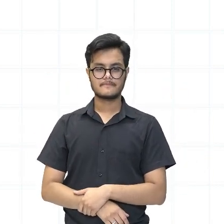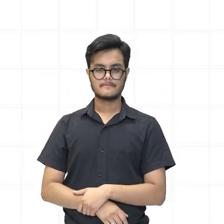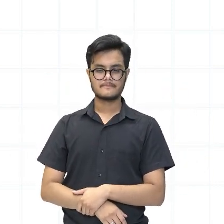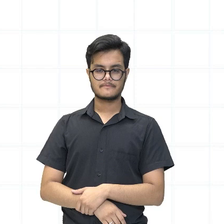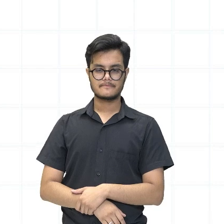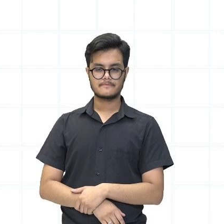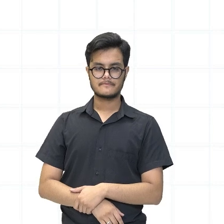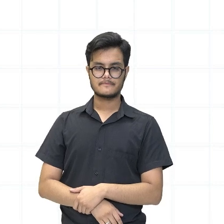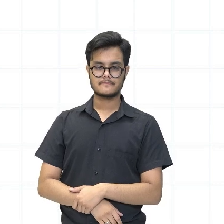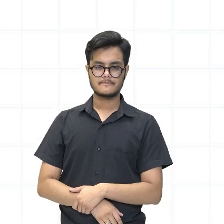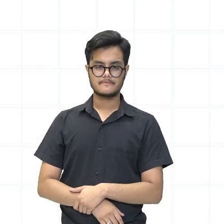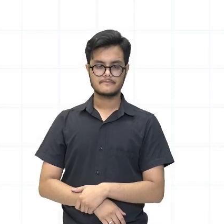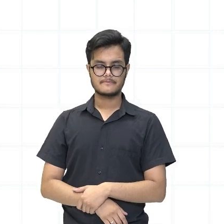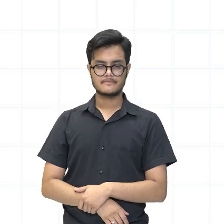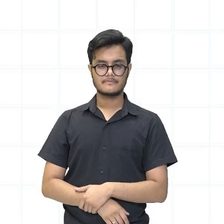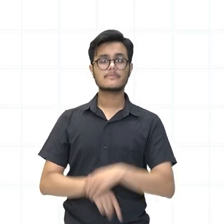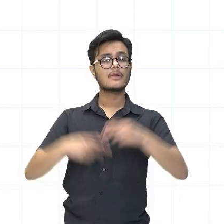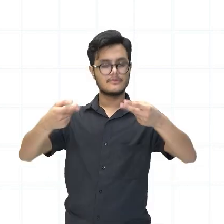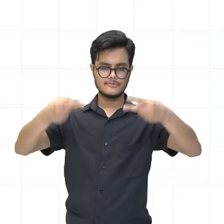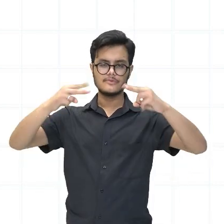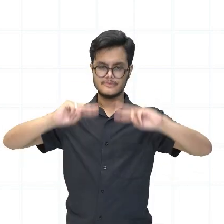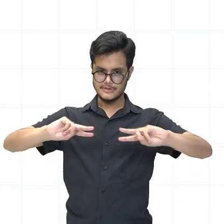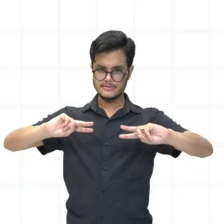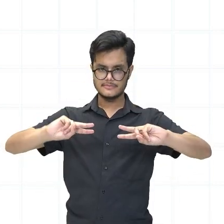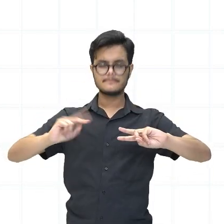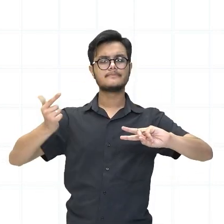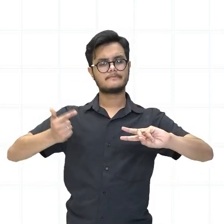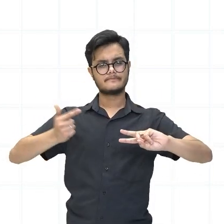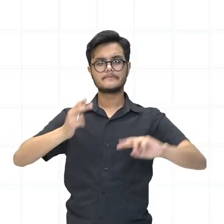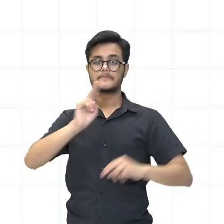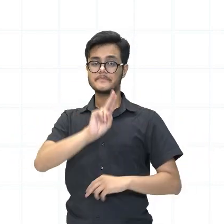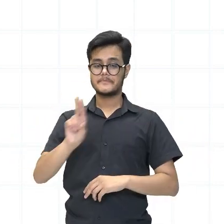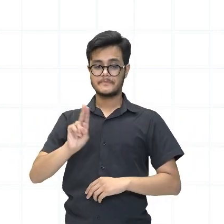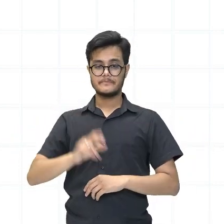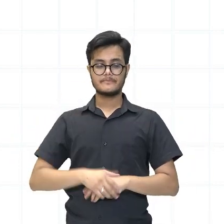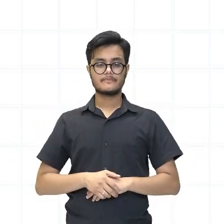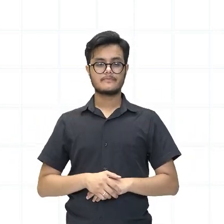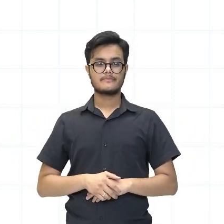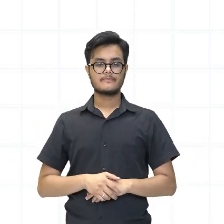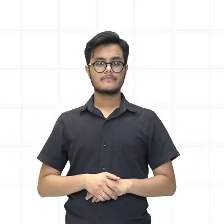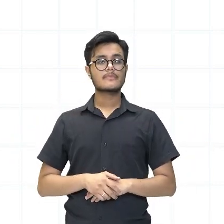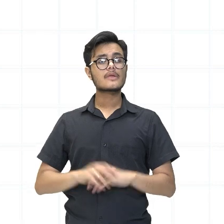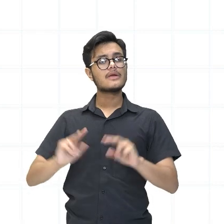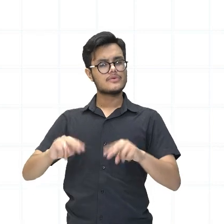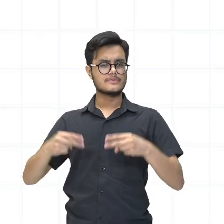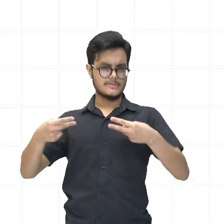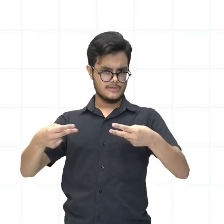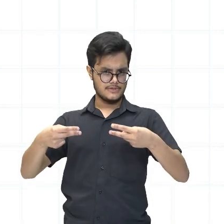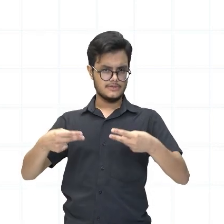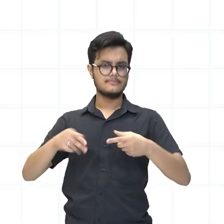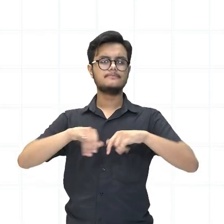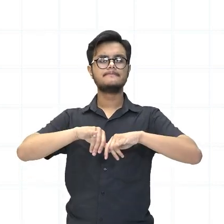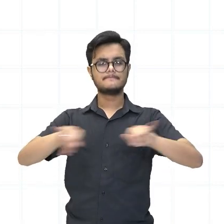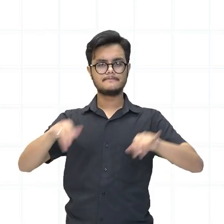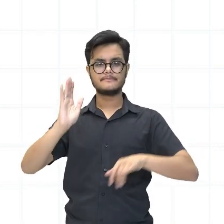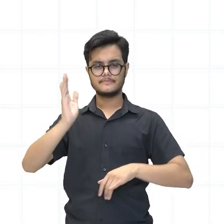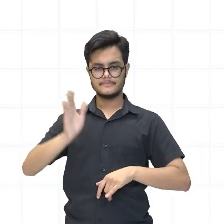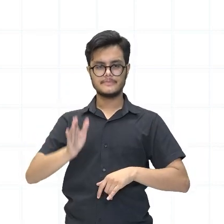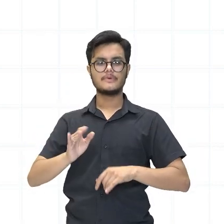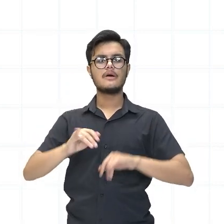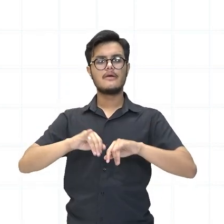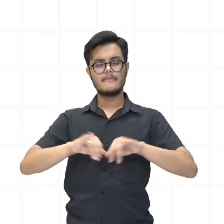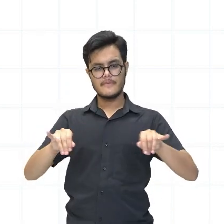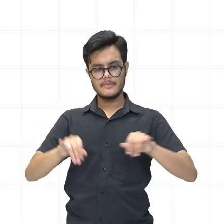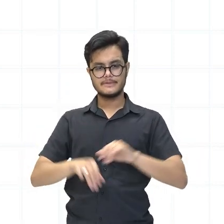destaque que a autora deu, o subtítulo que complementa e os intertítulos que a gente pode observar aí, todos eles relacionados à